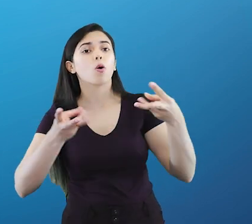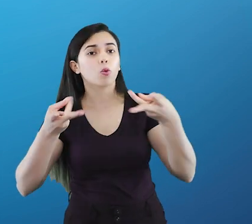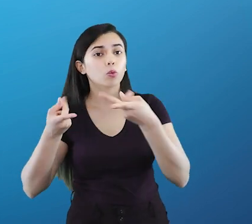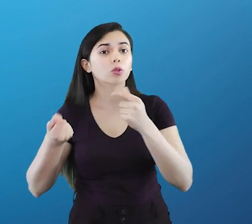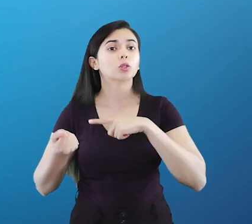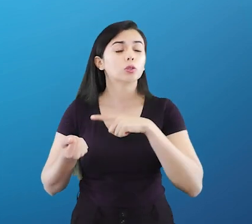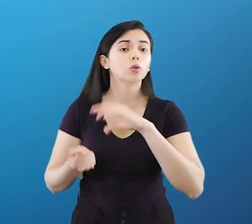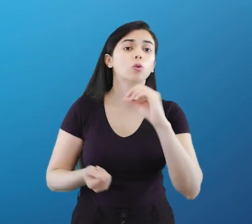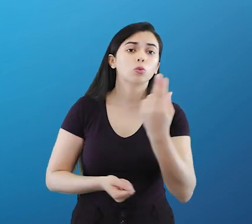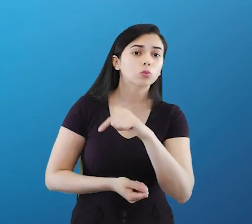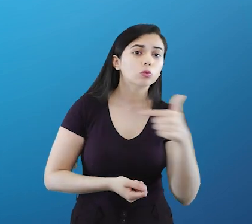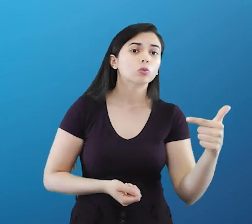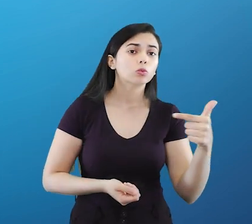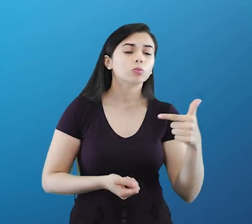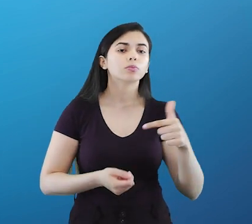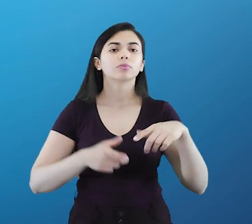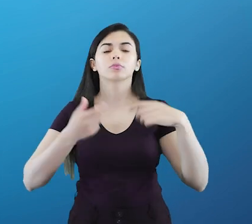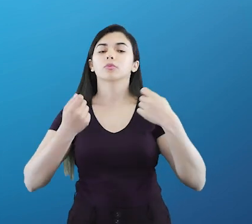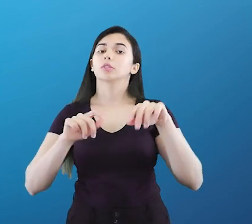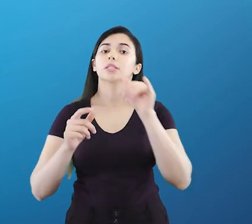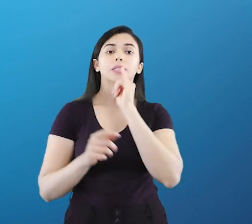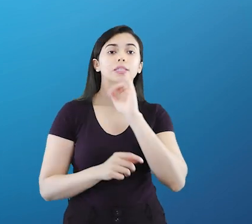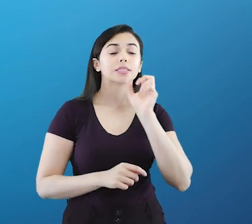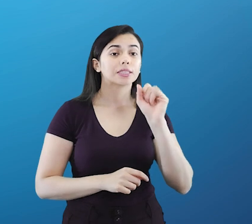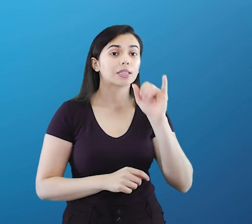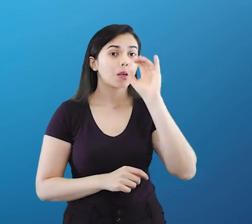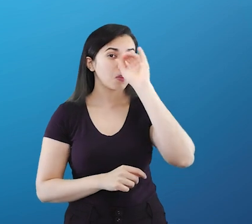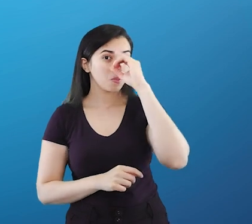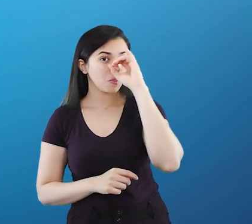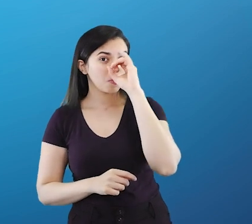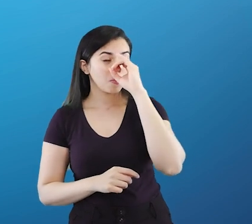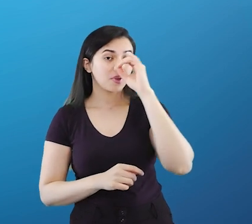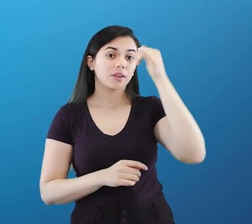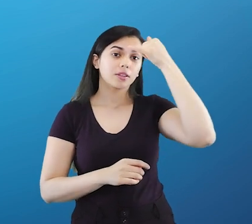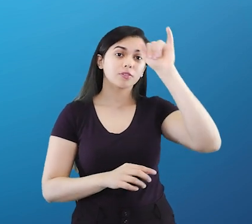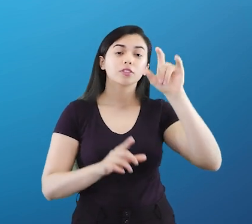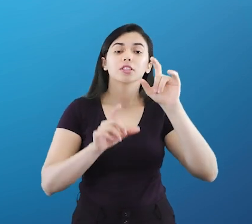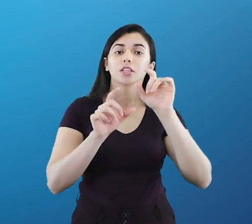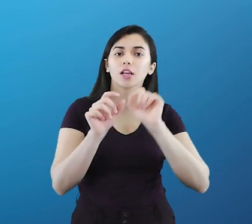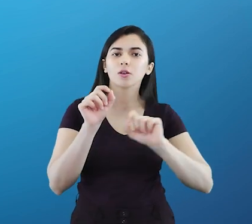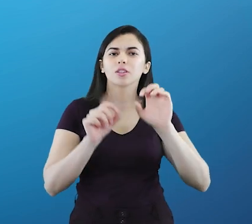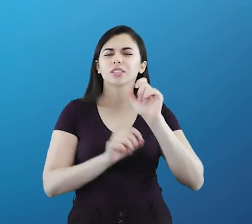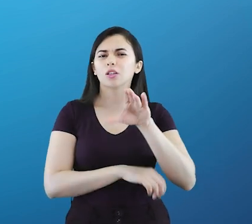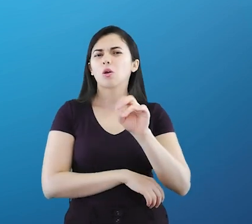também evitar, principalmente em relação ao porco, de consumir essa carne mal passada.